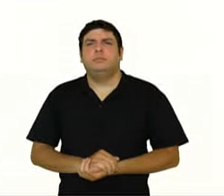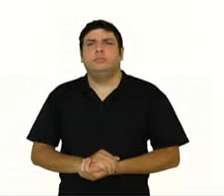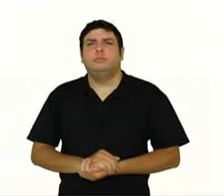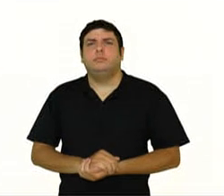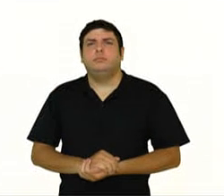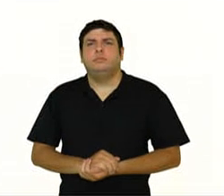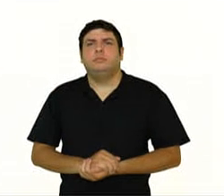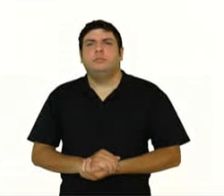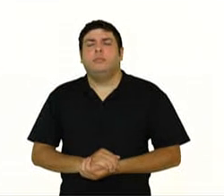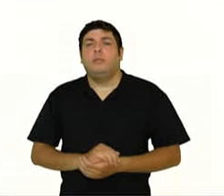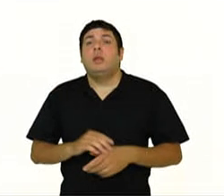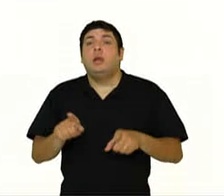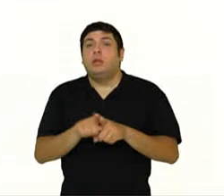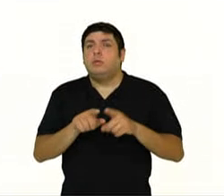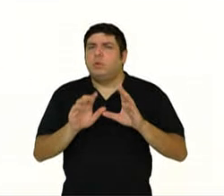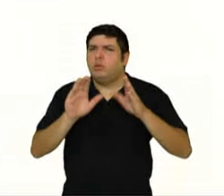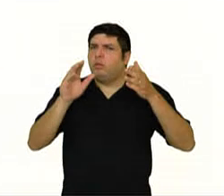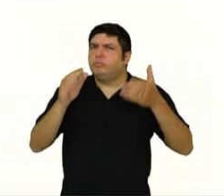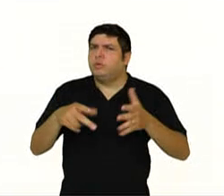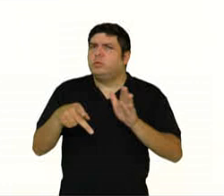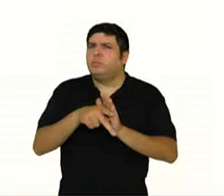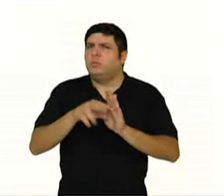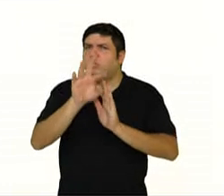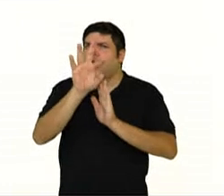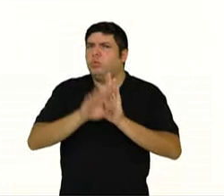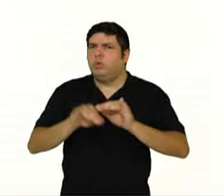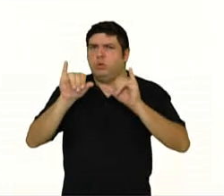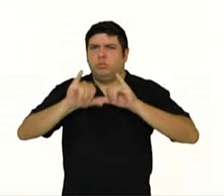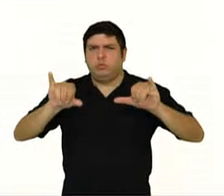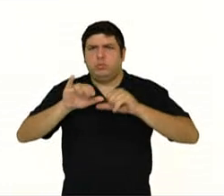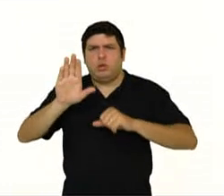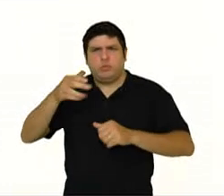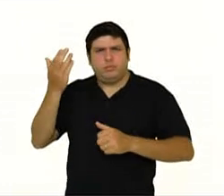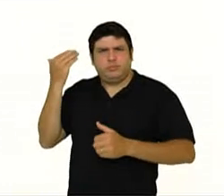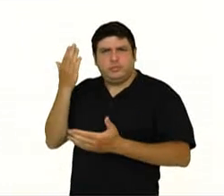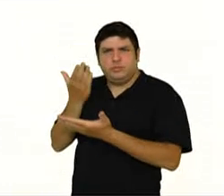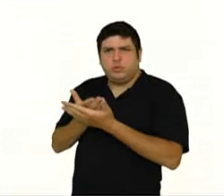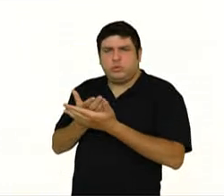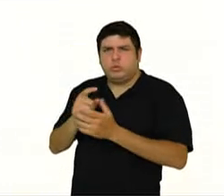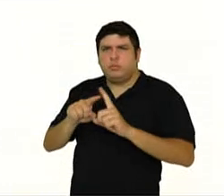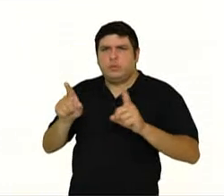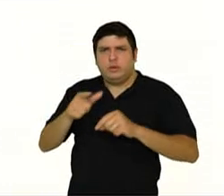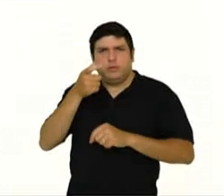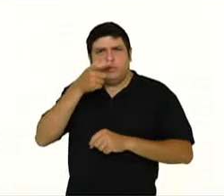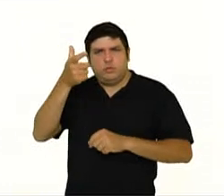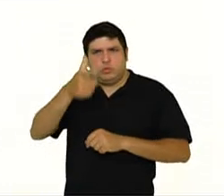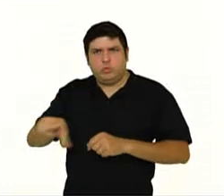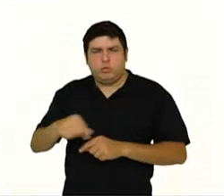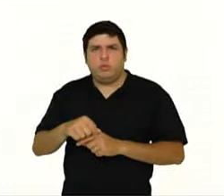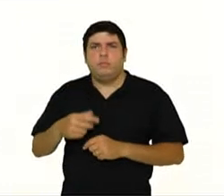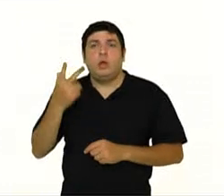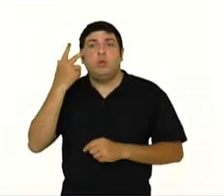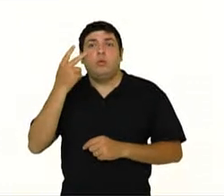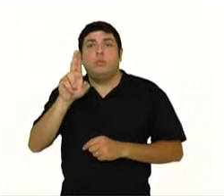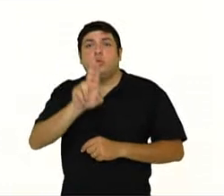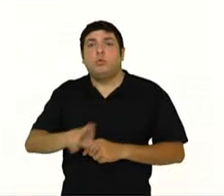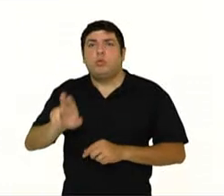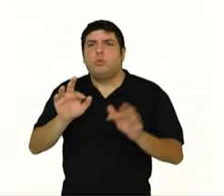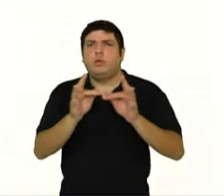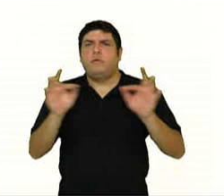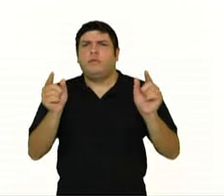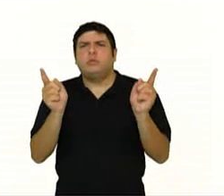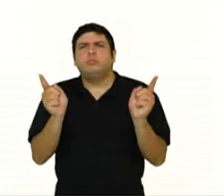As especificidades do texto publicitário, a gente já estudou, mas vamos dar uma olhadinha. Primeira coisa é que normalmente eles usam frases